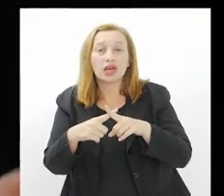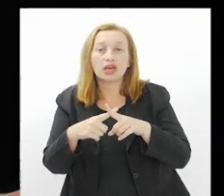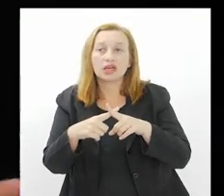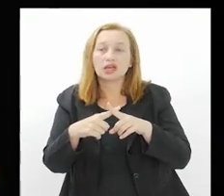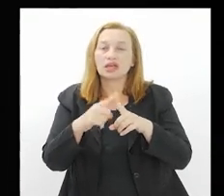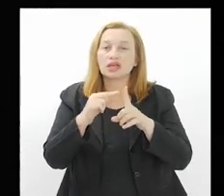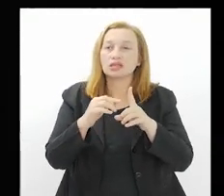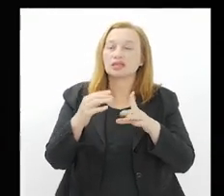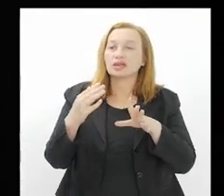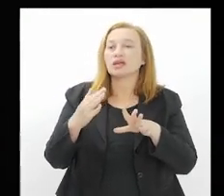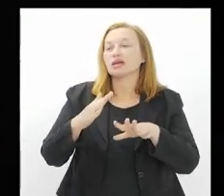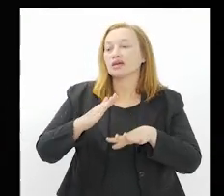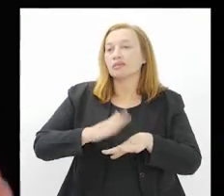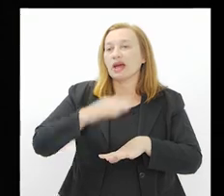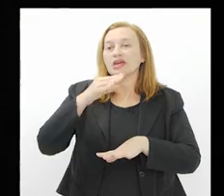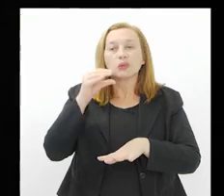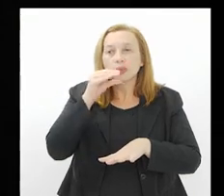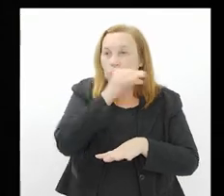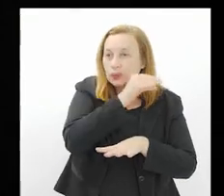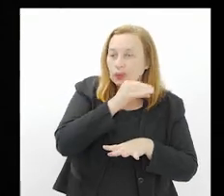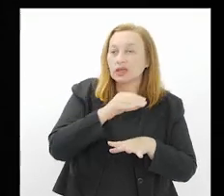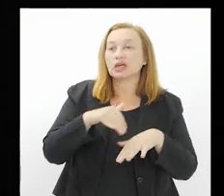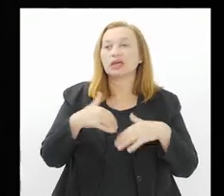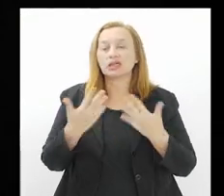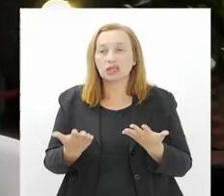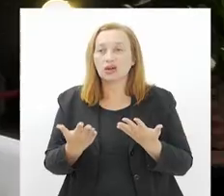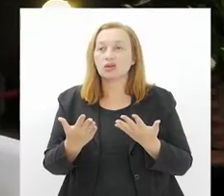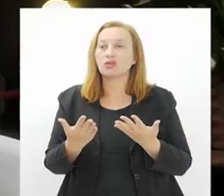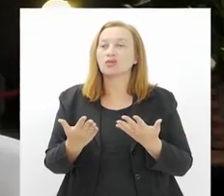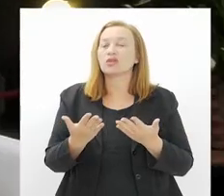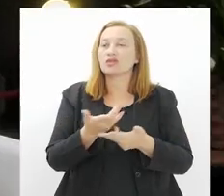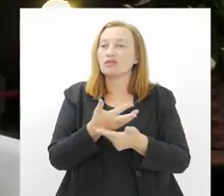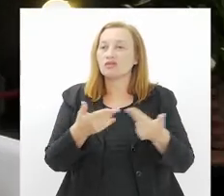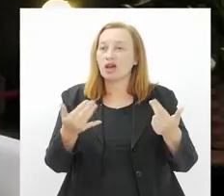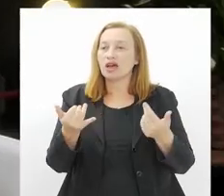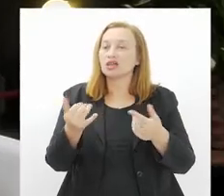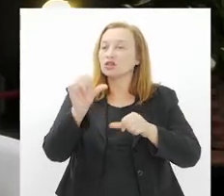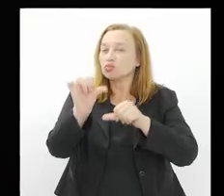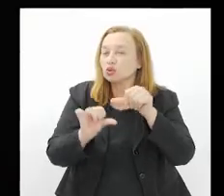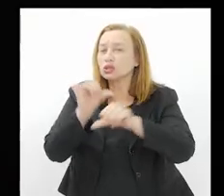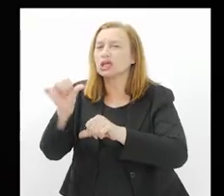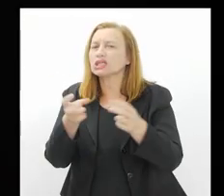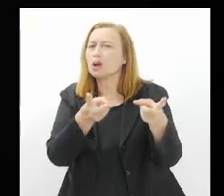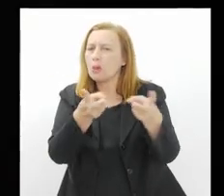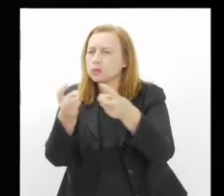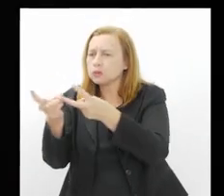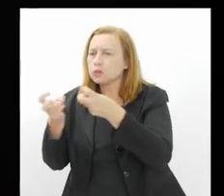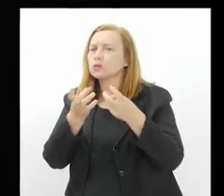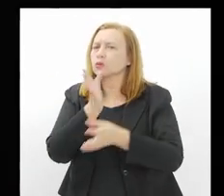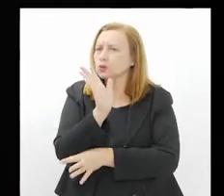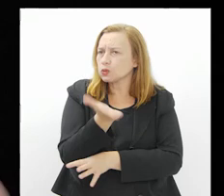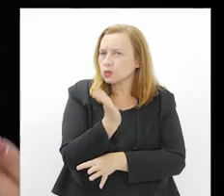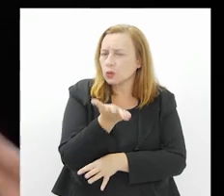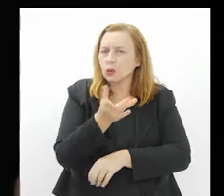Então, esse seria o grupo de trabalho que olha para a parte física. Né, dados, então, essas mudanças que nós já observamos